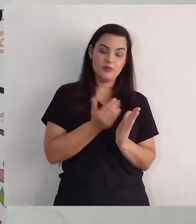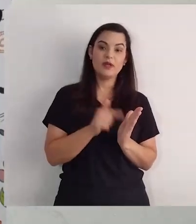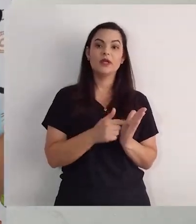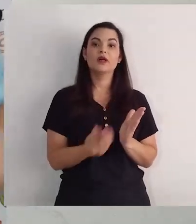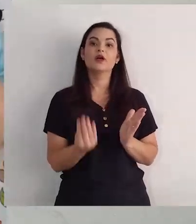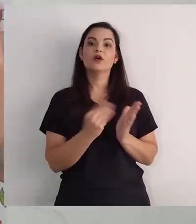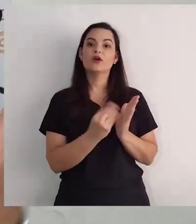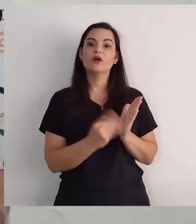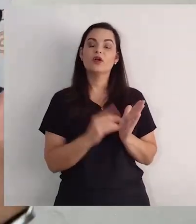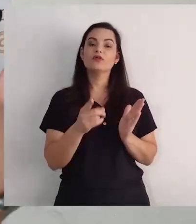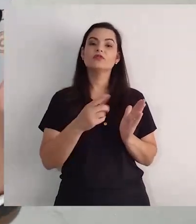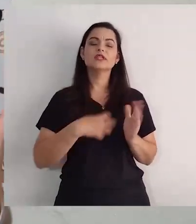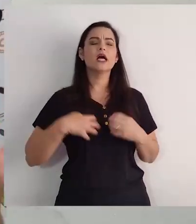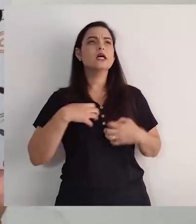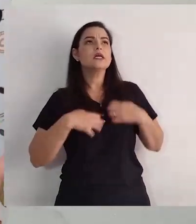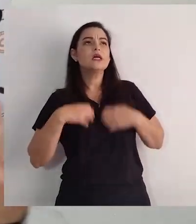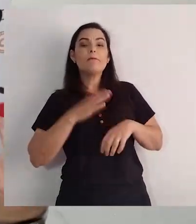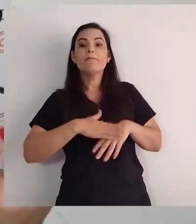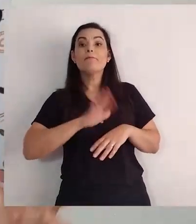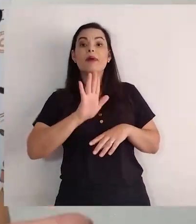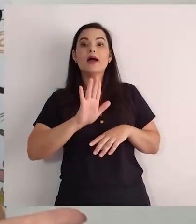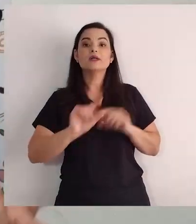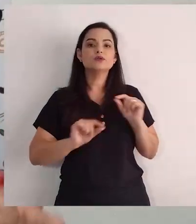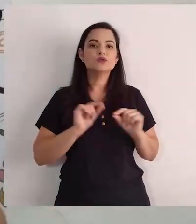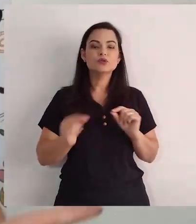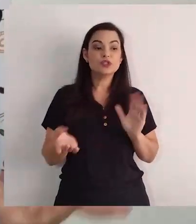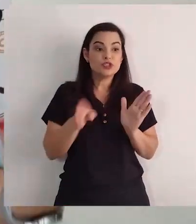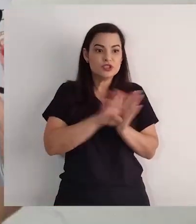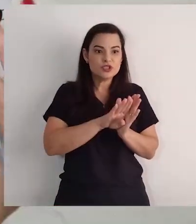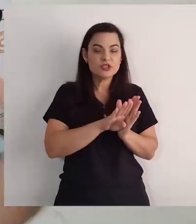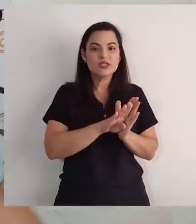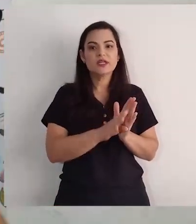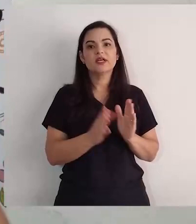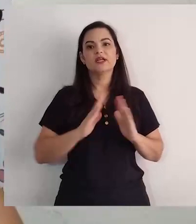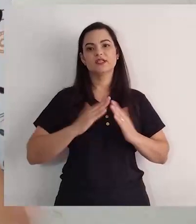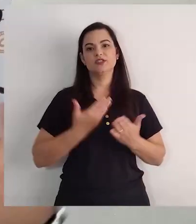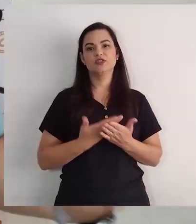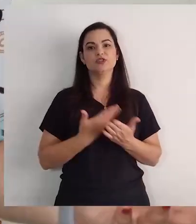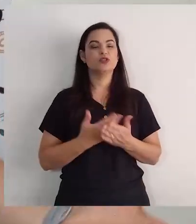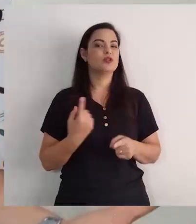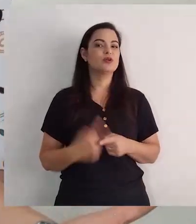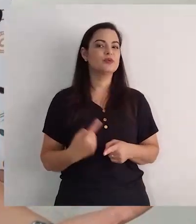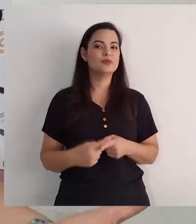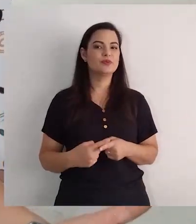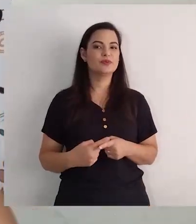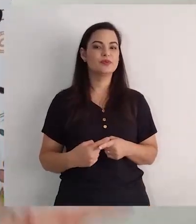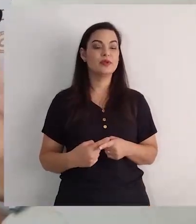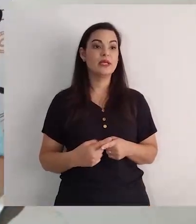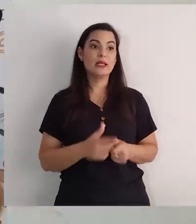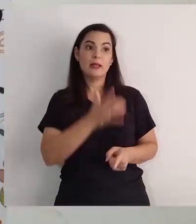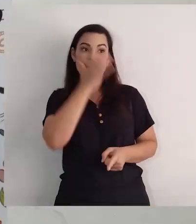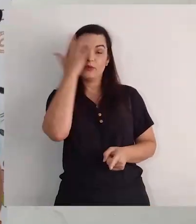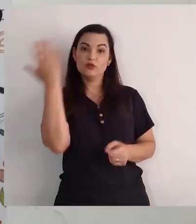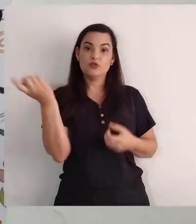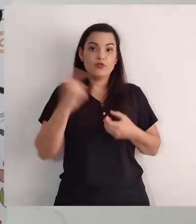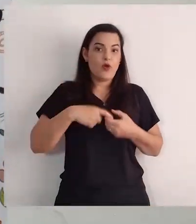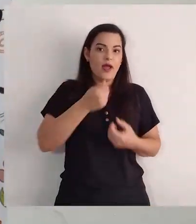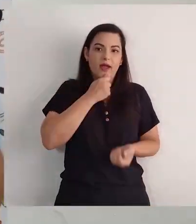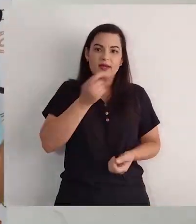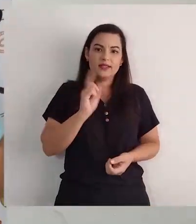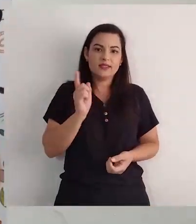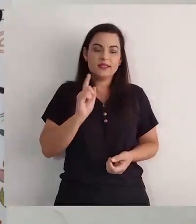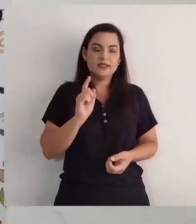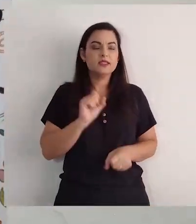mais estava ali ansioso, ansiosa para chegar na escola, por quê, né? E aqueles que ainda